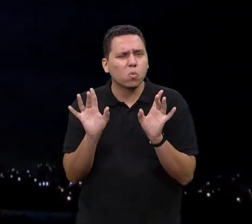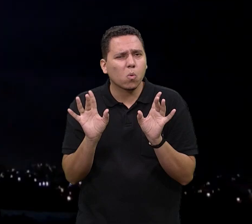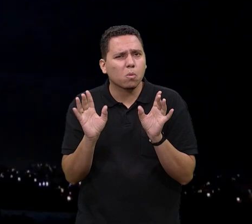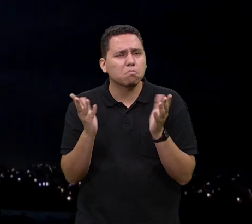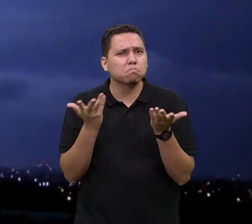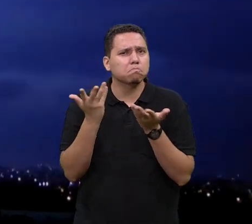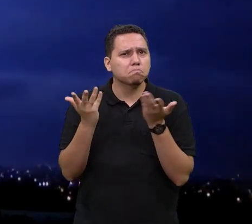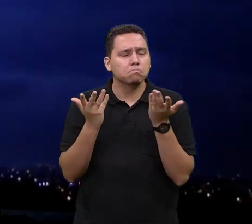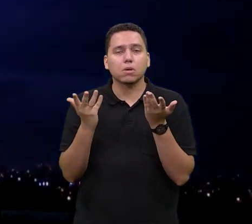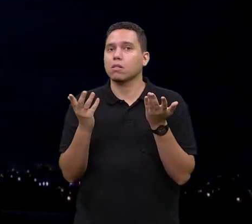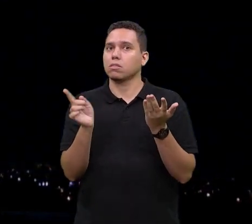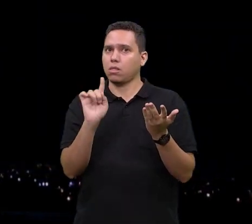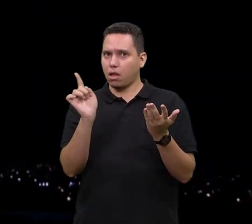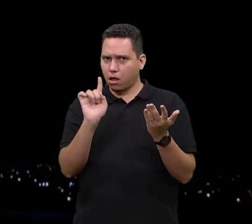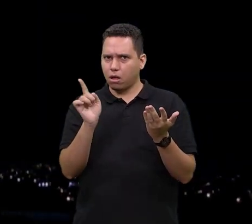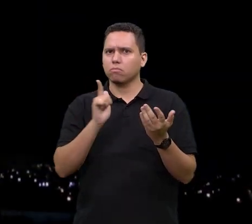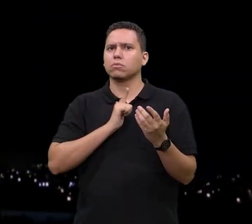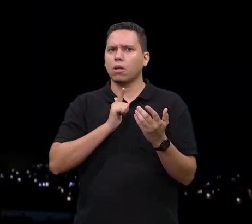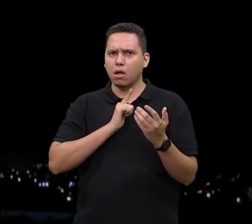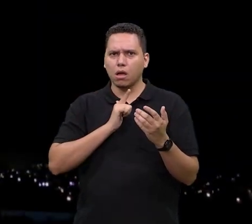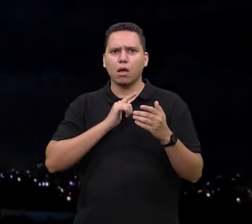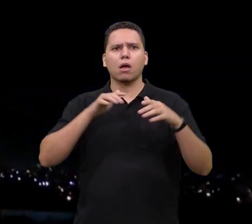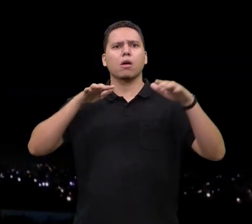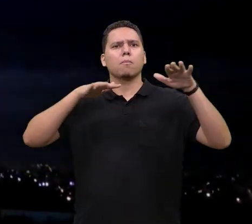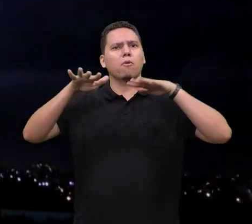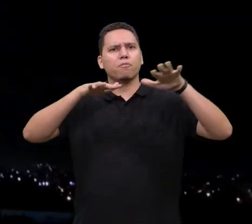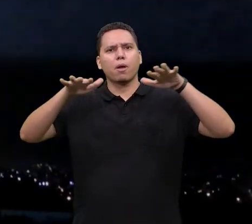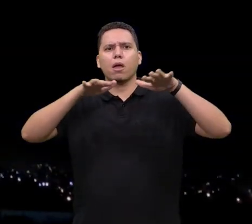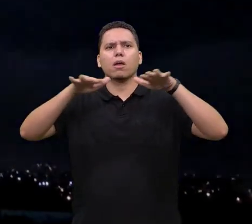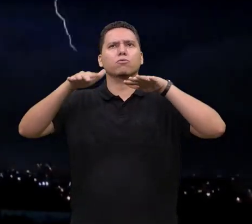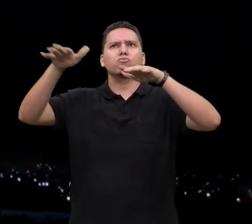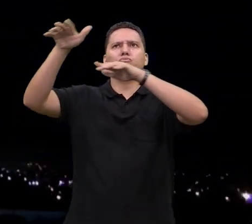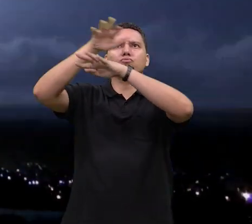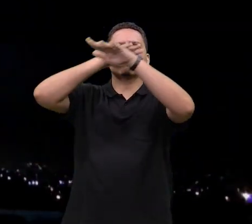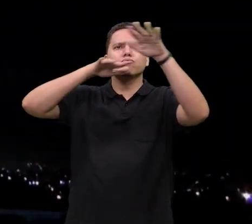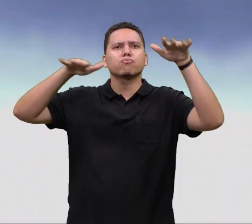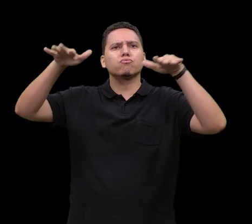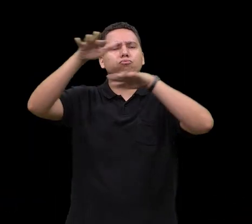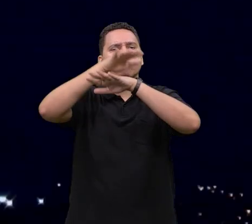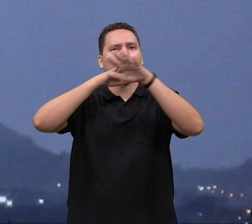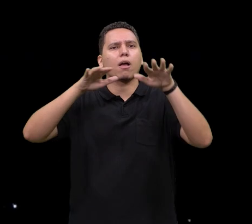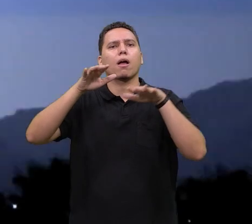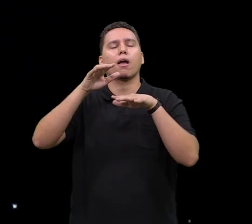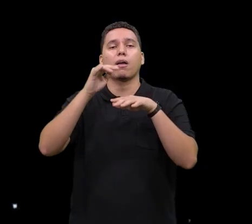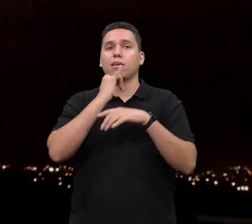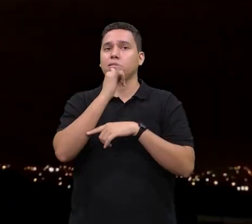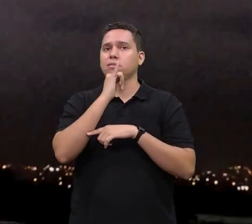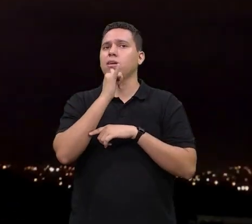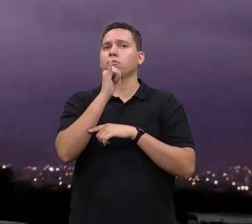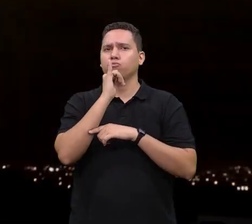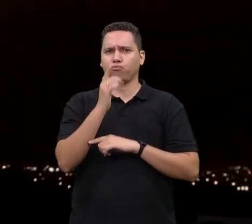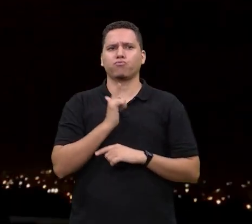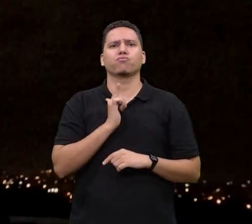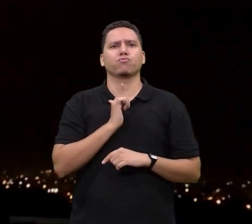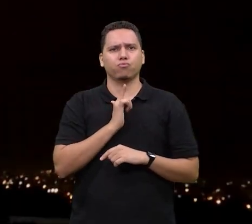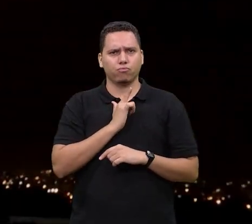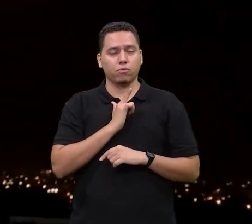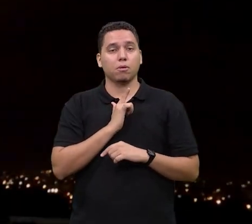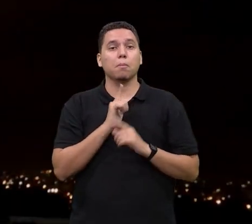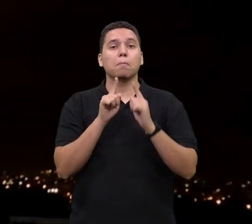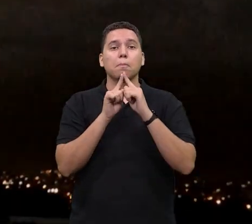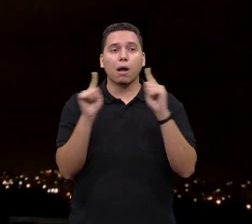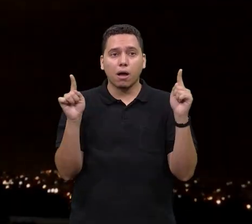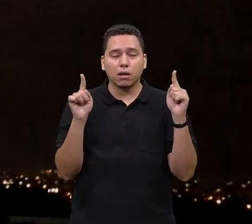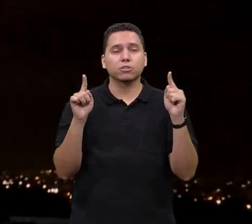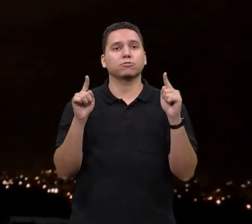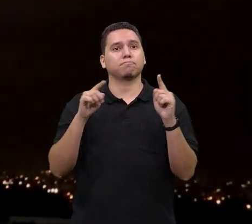todas essas movimentações estão associadas à passagem de elétron. E isso é importante não esquecer. Uma coisa importante também é que